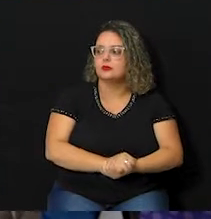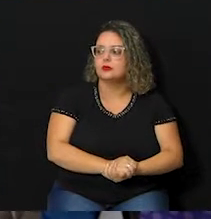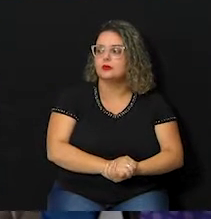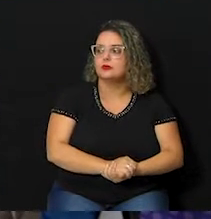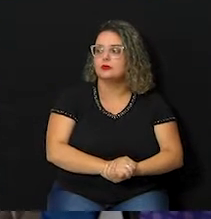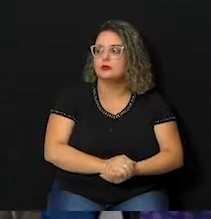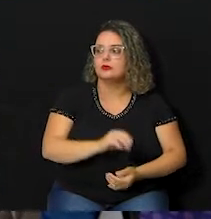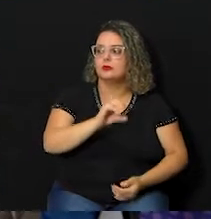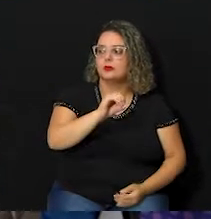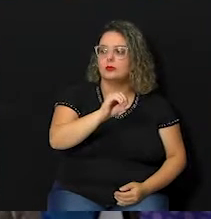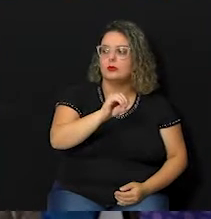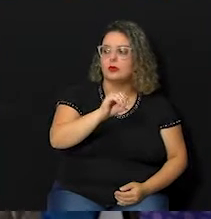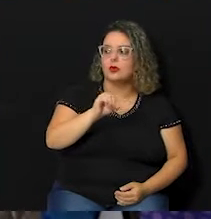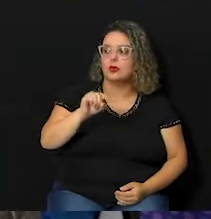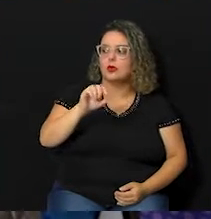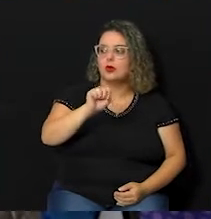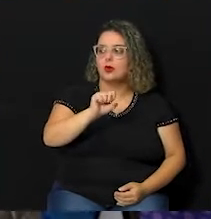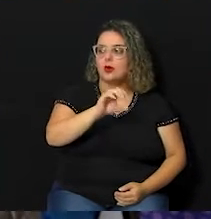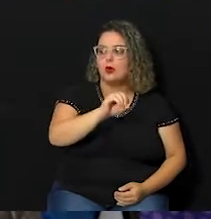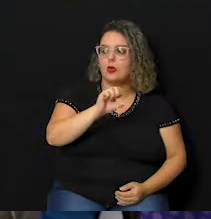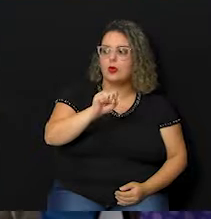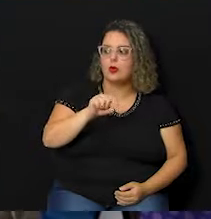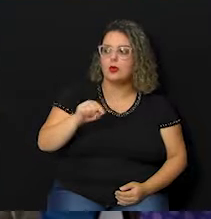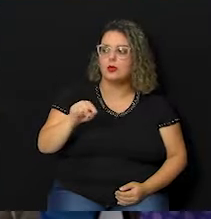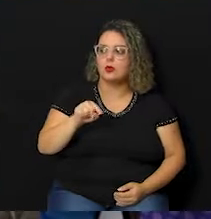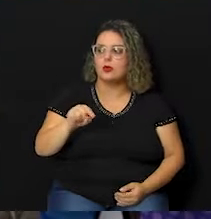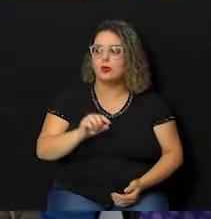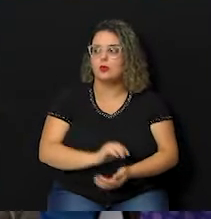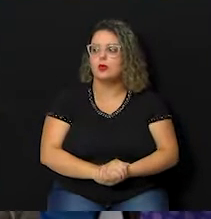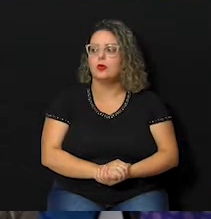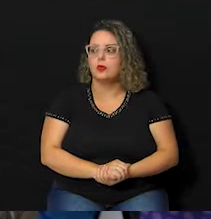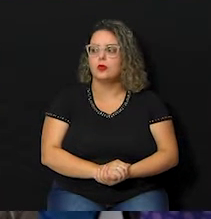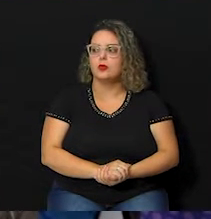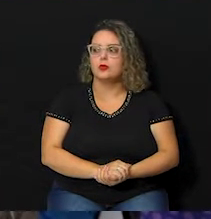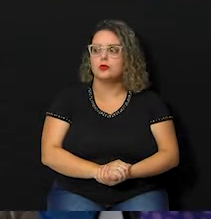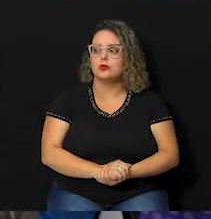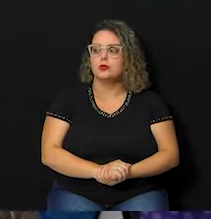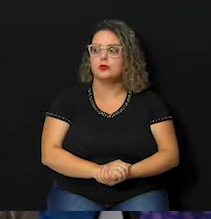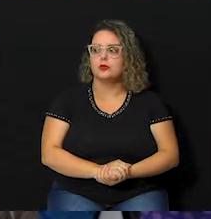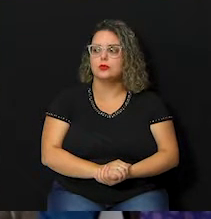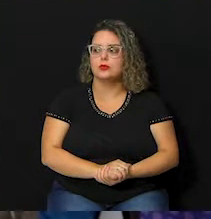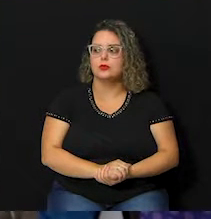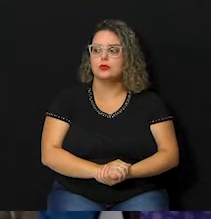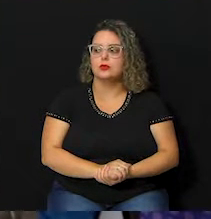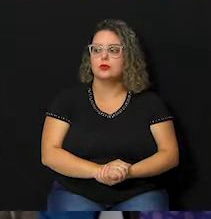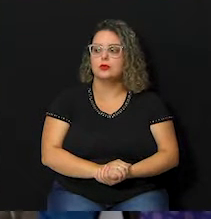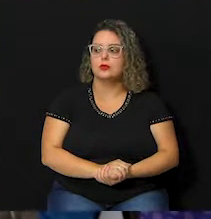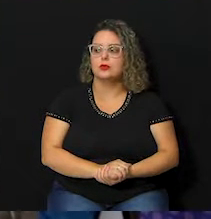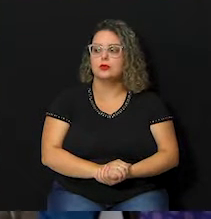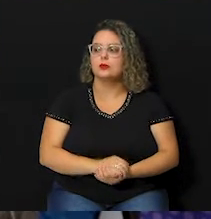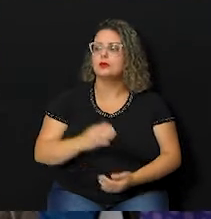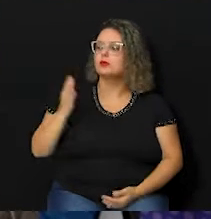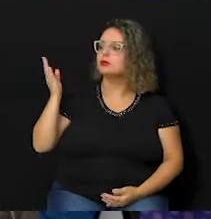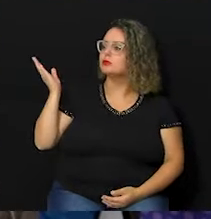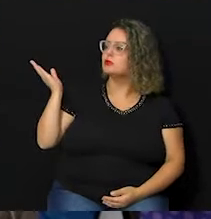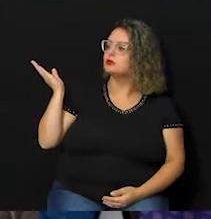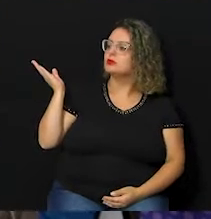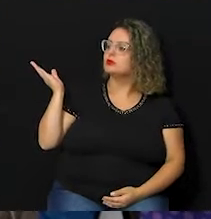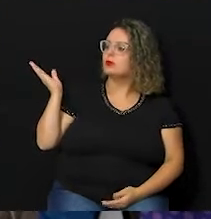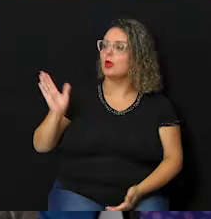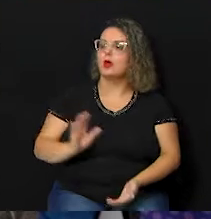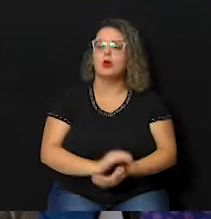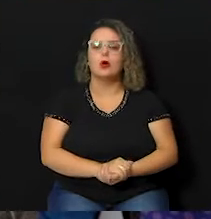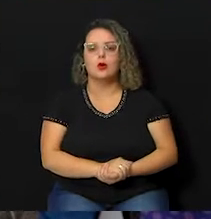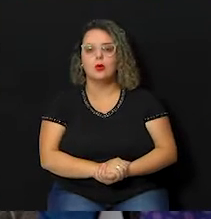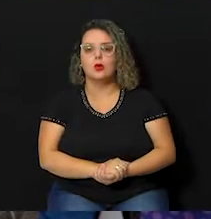no Os Robiscos. Robiscos é que assim, rabiscos do Robson, né? Que eu tenho meu perfil pessoal que eu posto ilustrações. Só que para direcionar e o